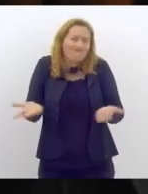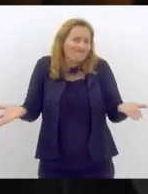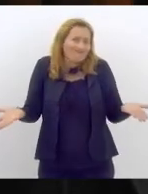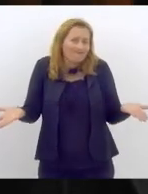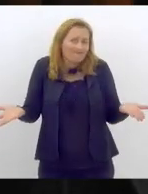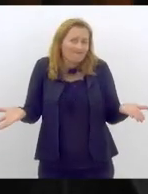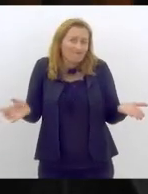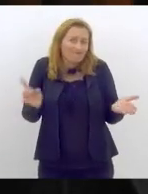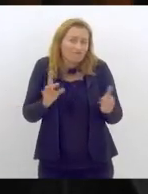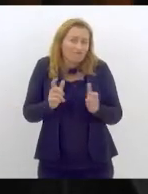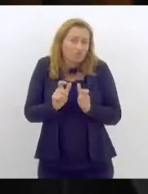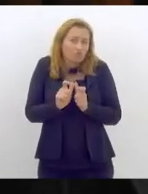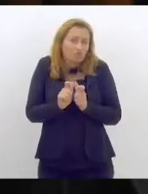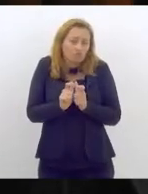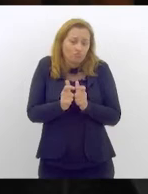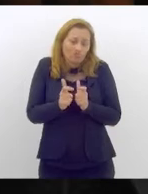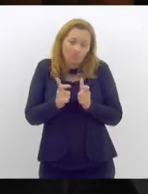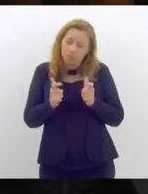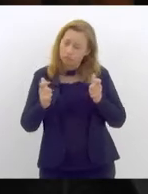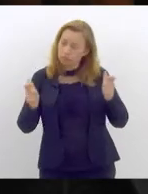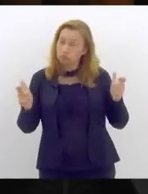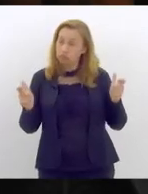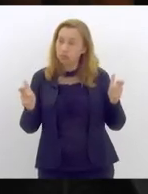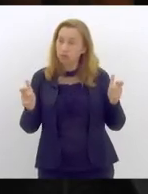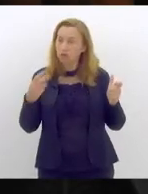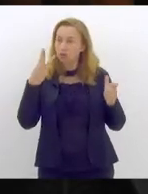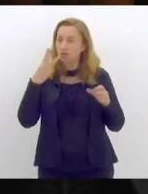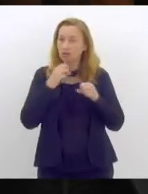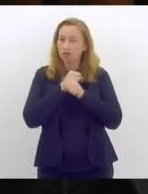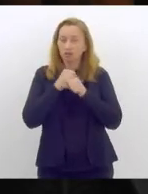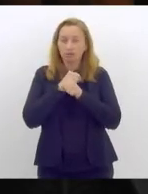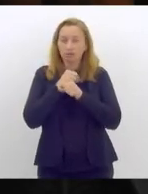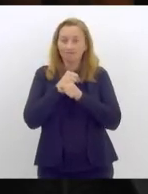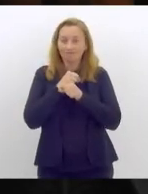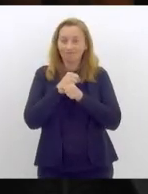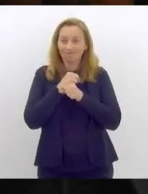só fez crescer nos três anos subsequentes